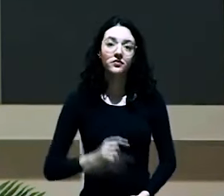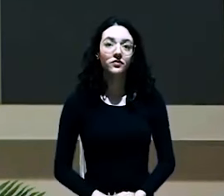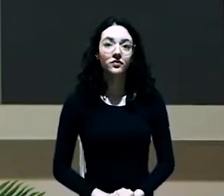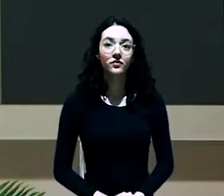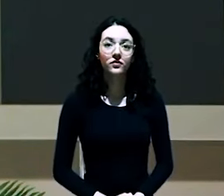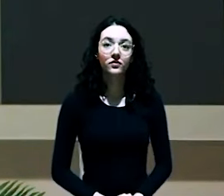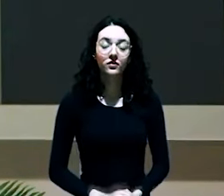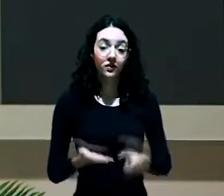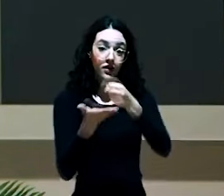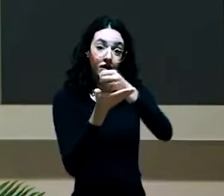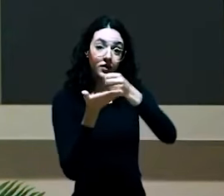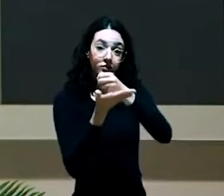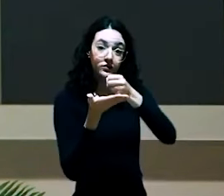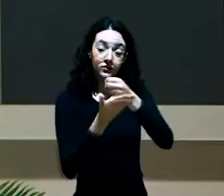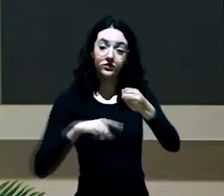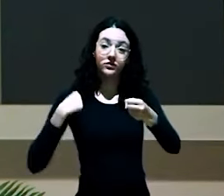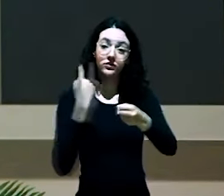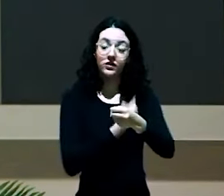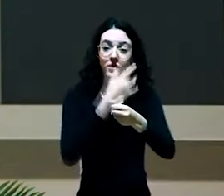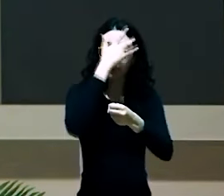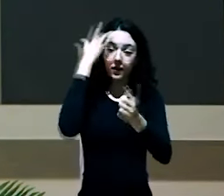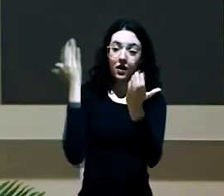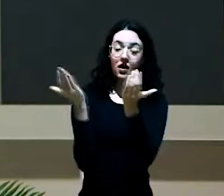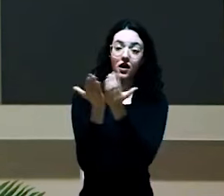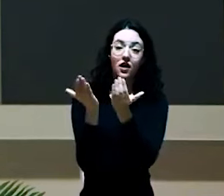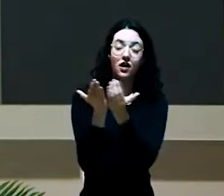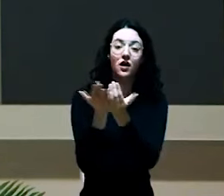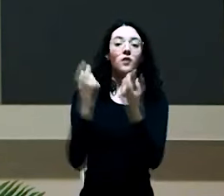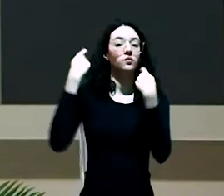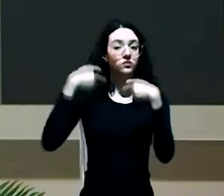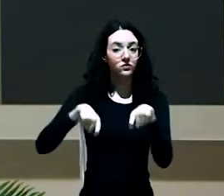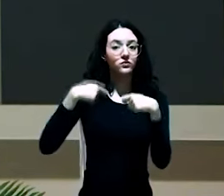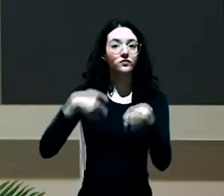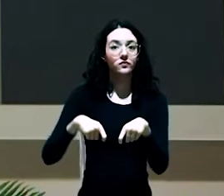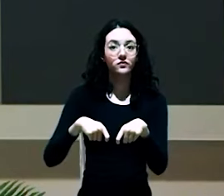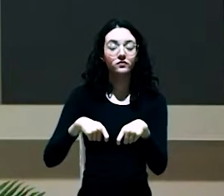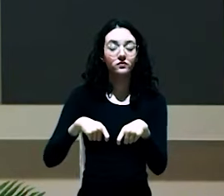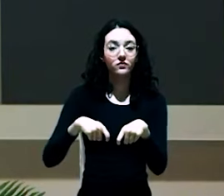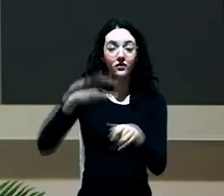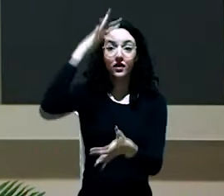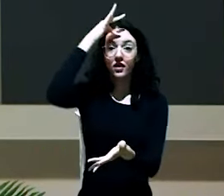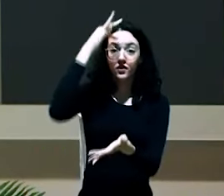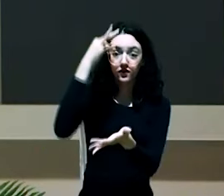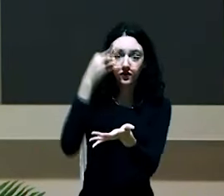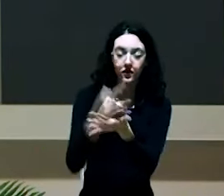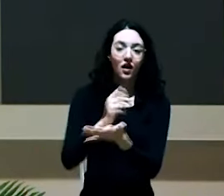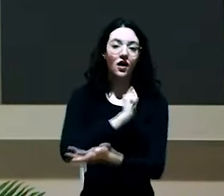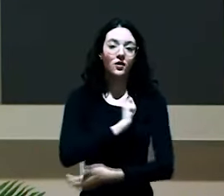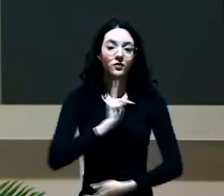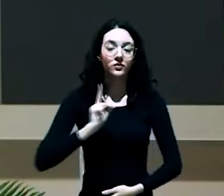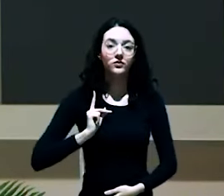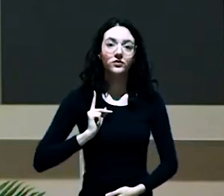Essas são as bases que surgiu na fé apostólica e que foram